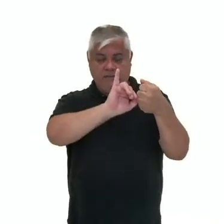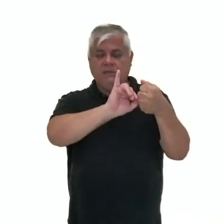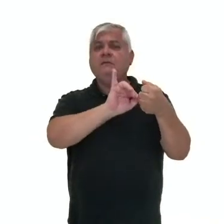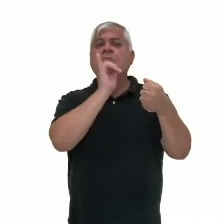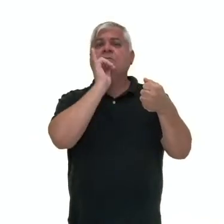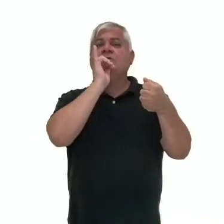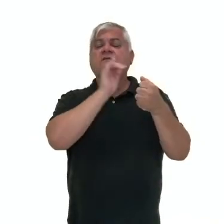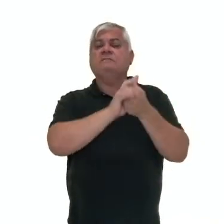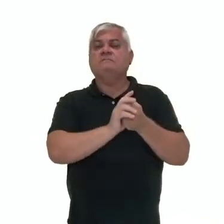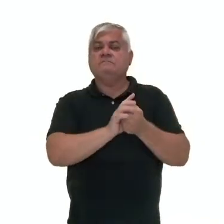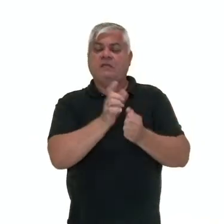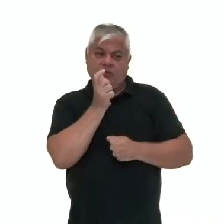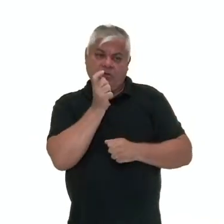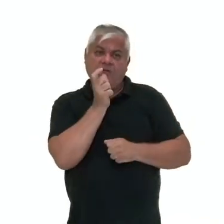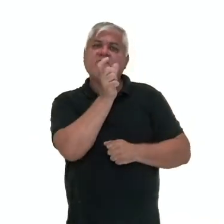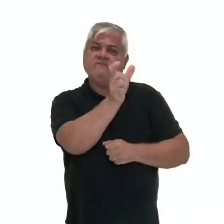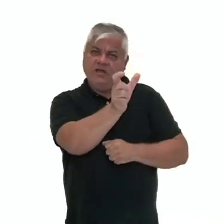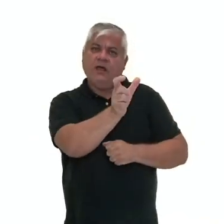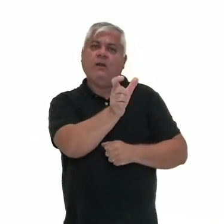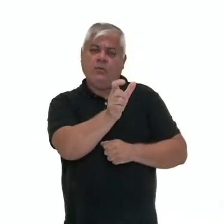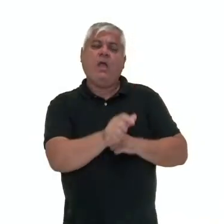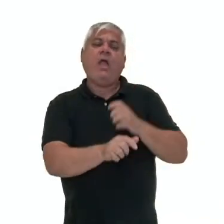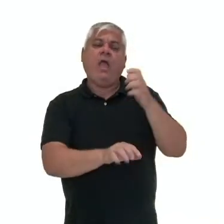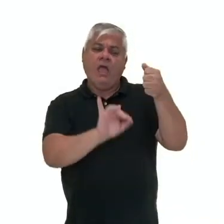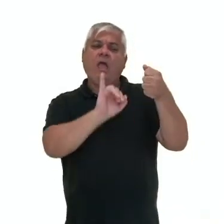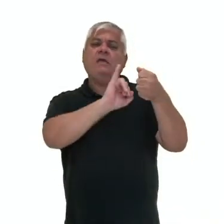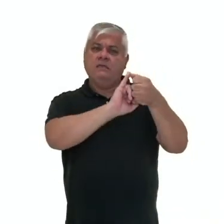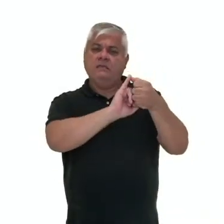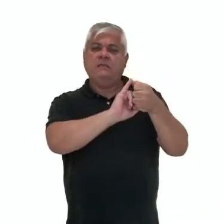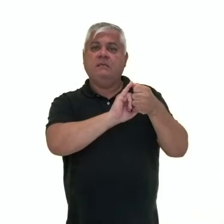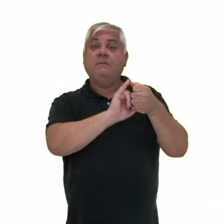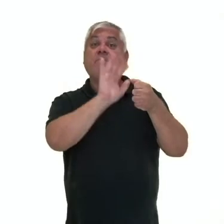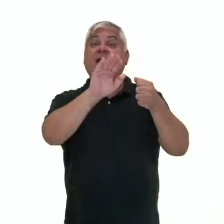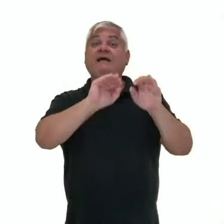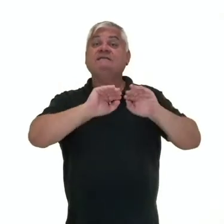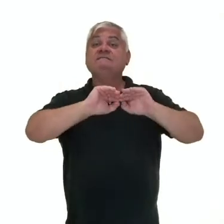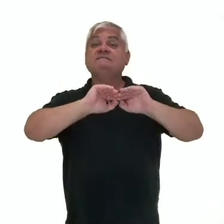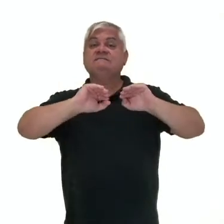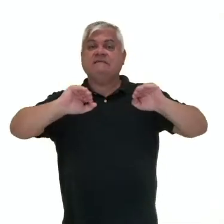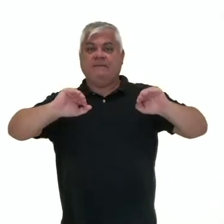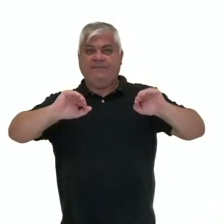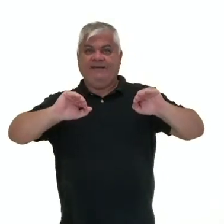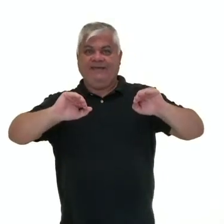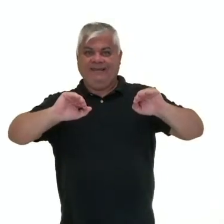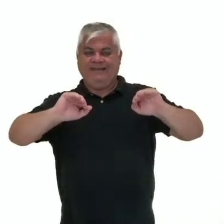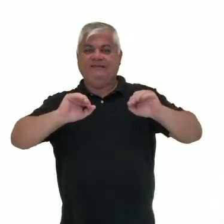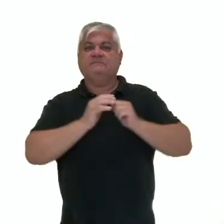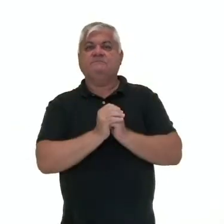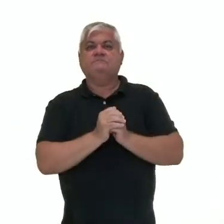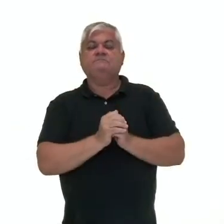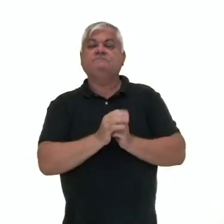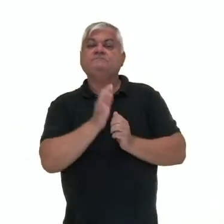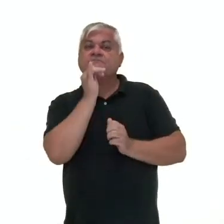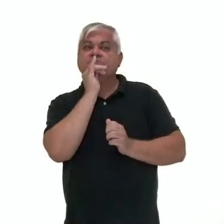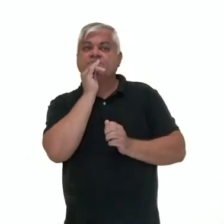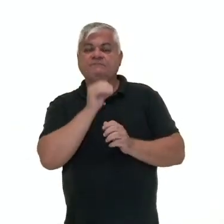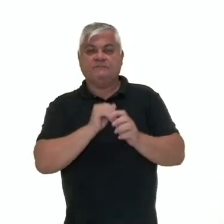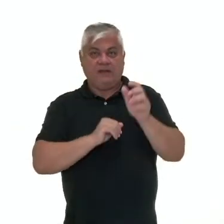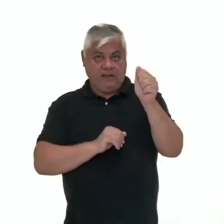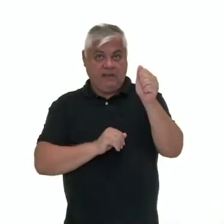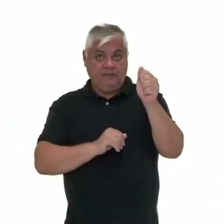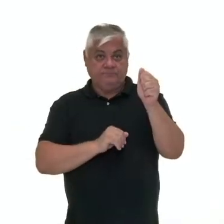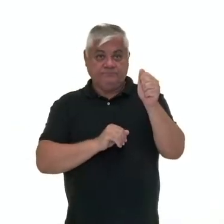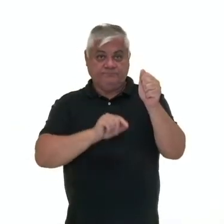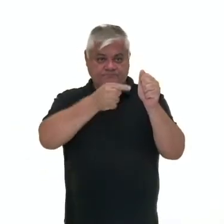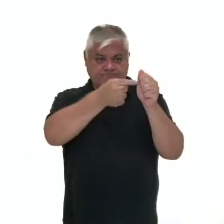eu vou pronunciar, né, essa palavrinha, eu posso separar e devo separar em sílabas, né? Então, eu separo o